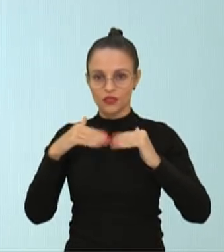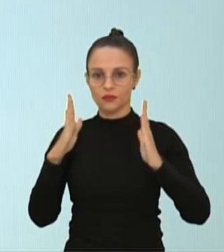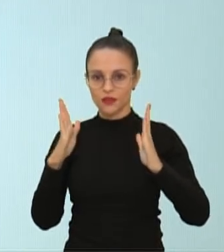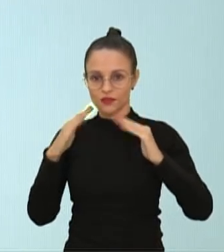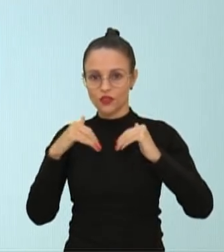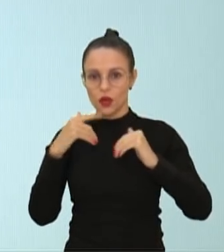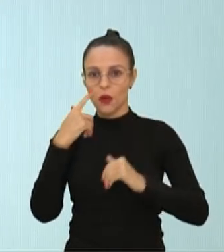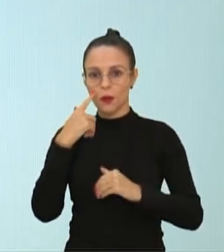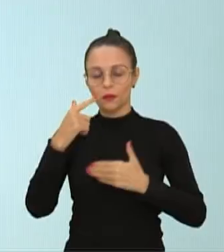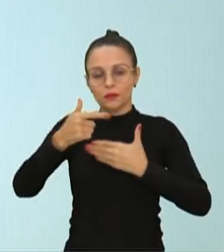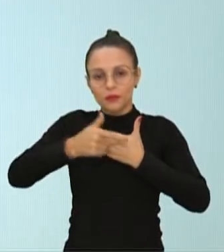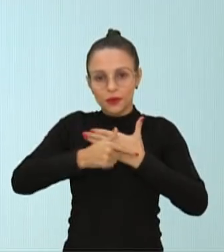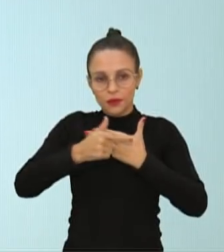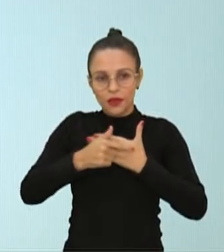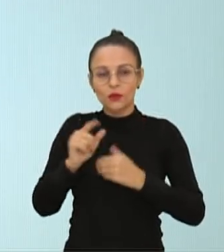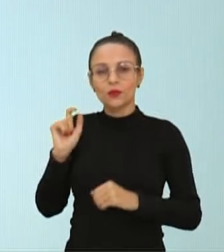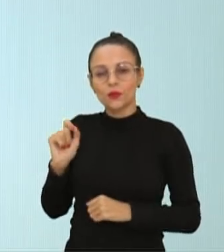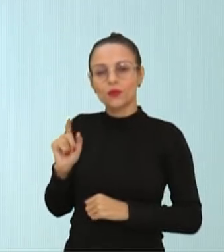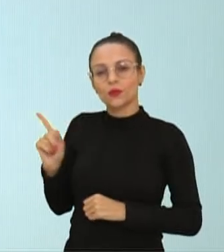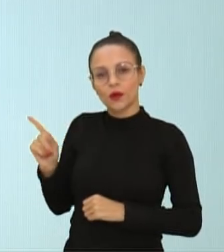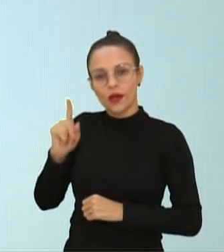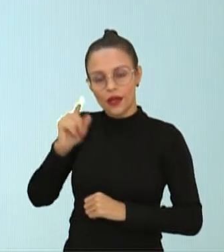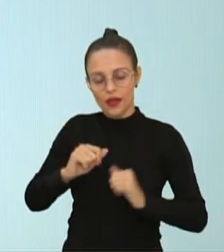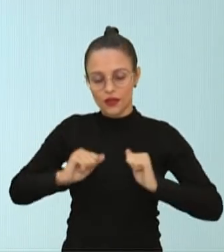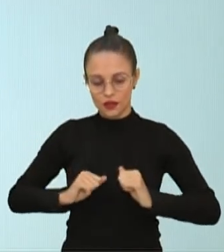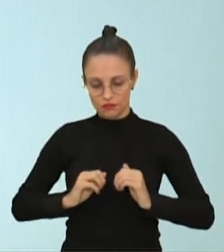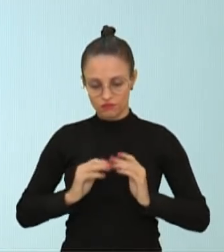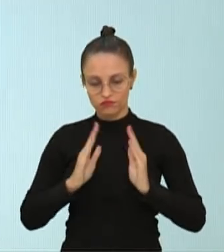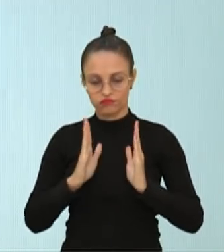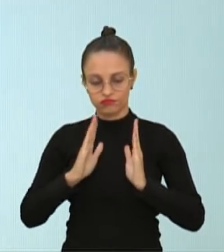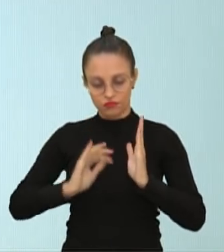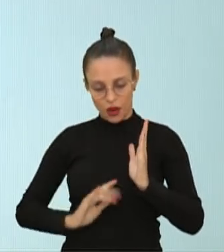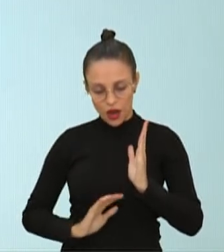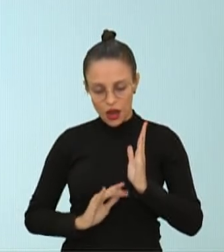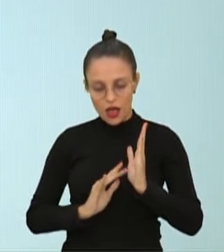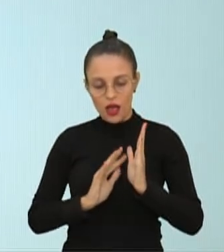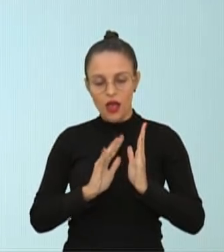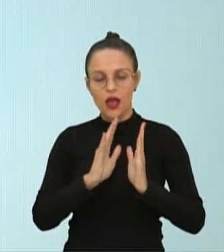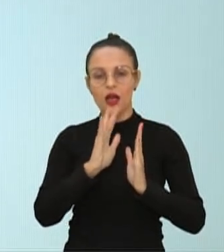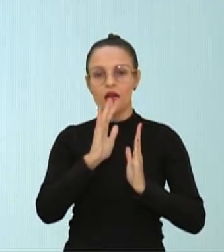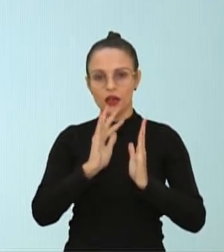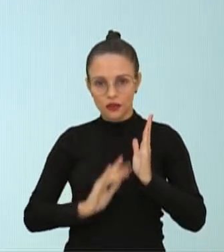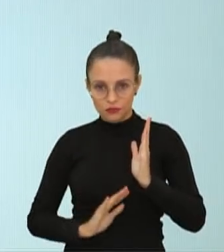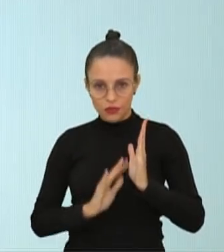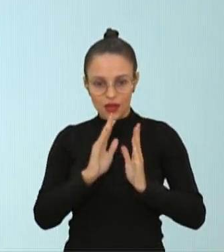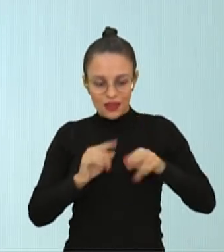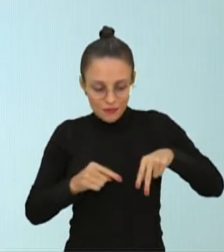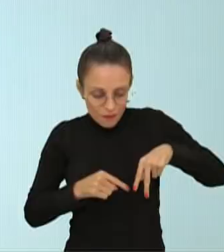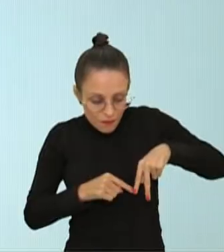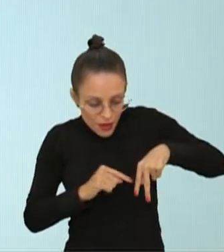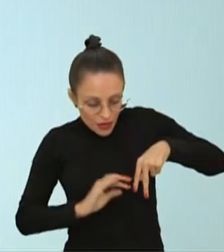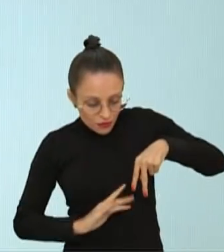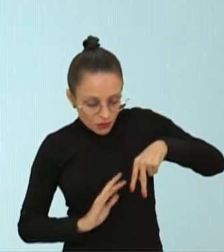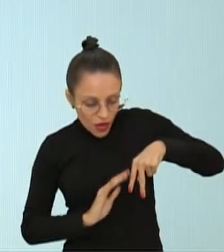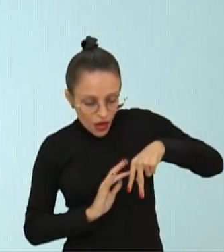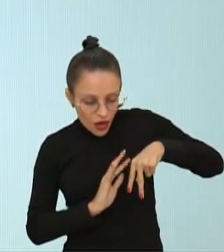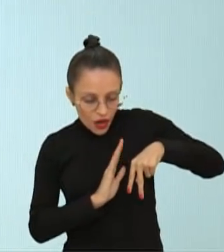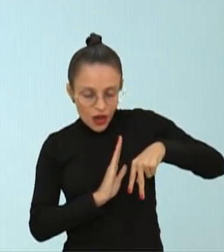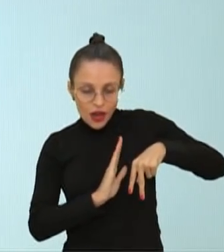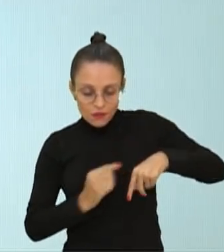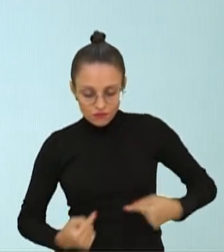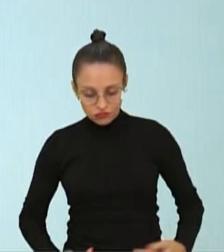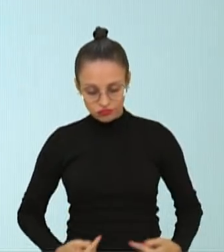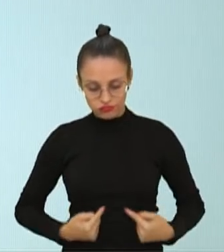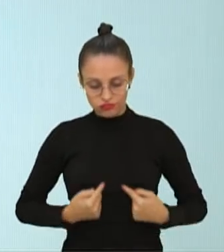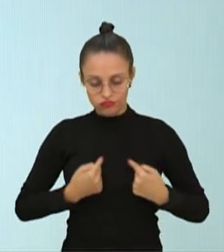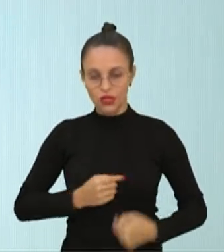tá? Então, o papel dessas válvulas é impulsionar o sangue, mandar ele para cima, dali das pernas, em direção ao